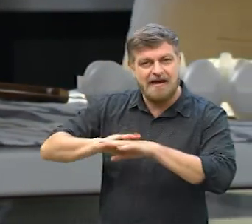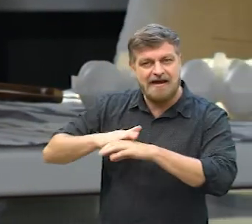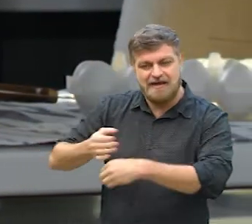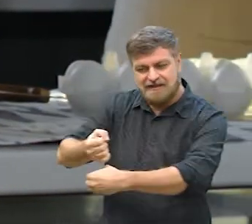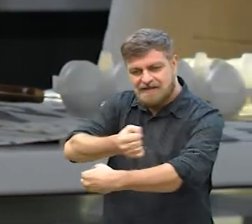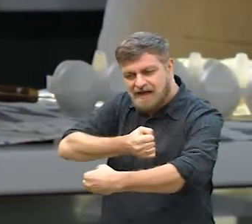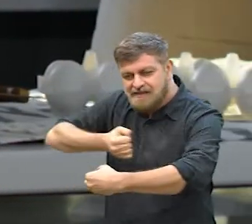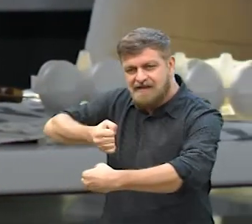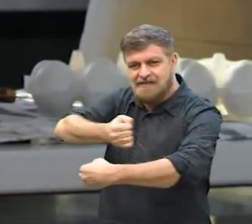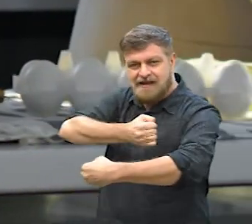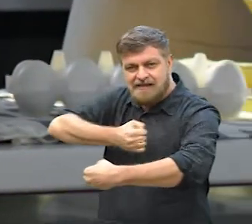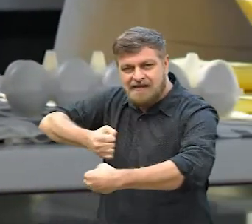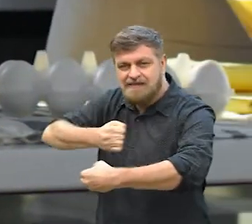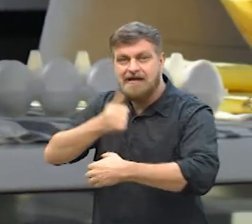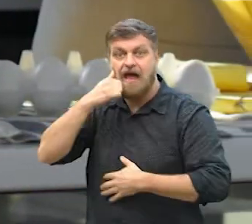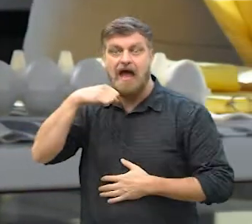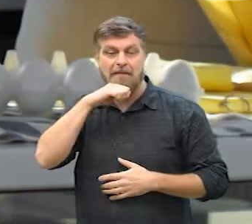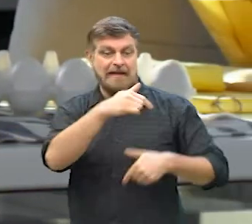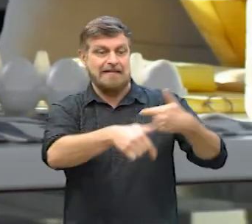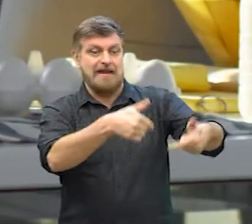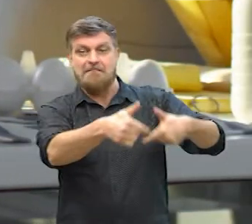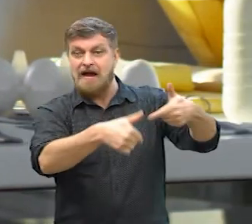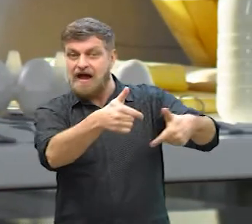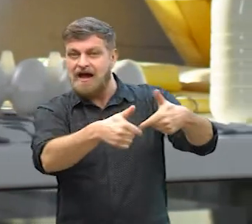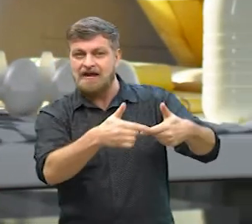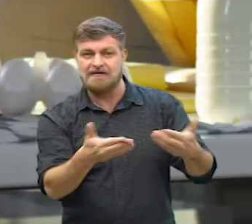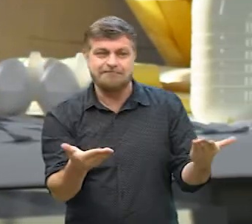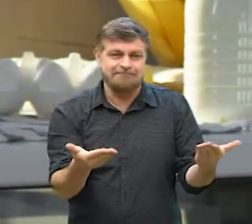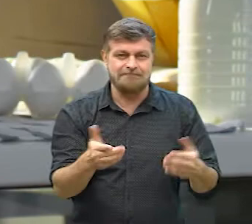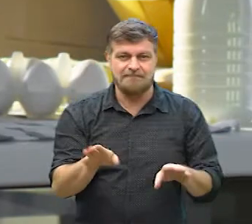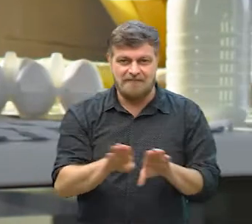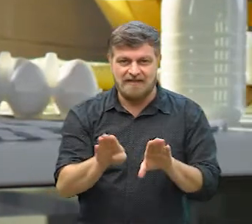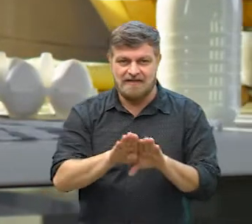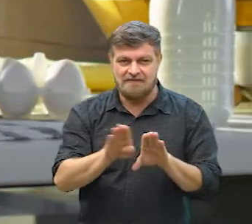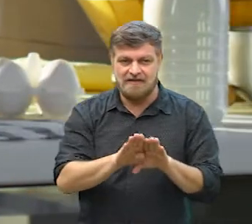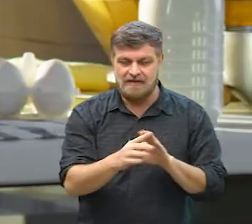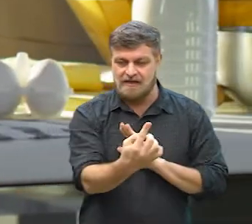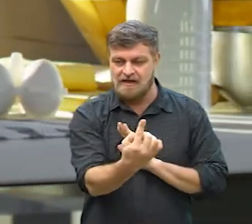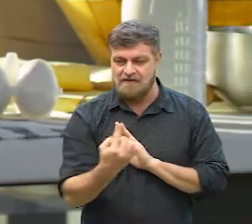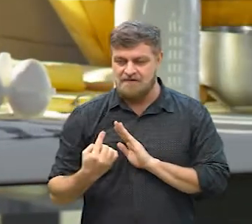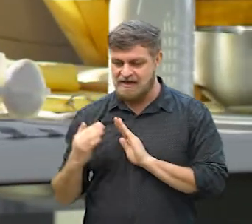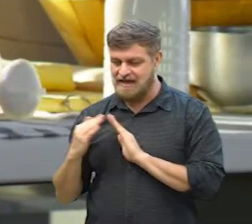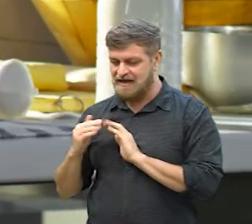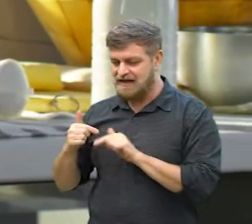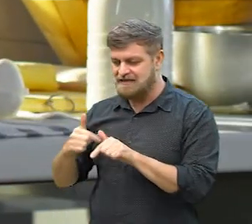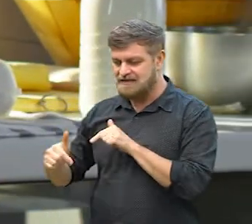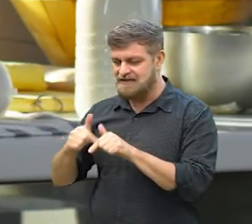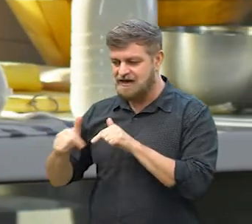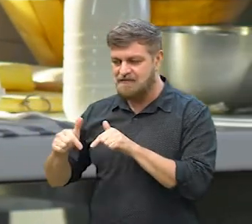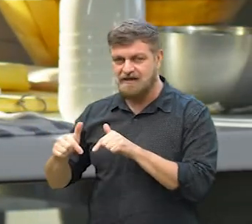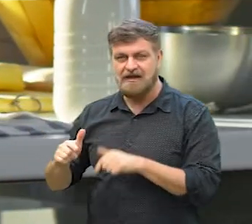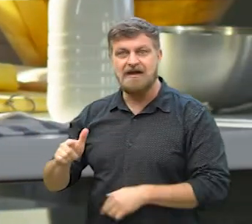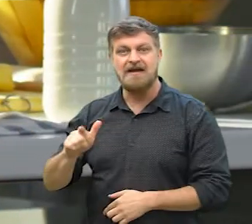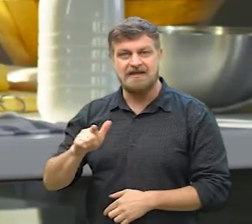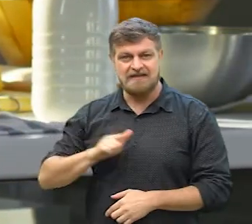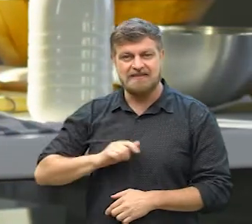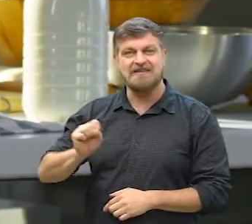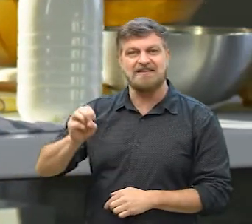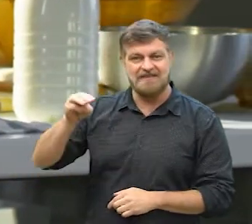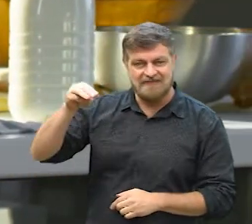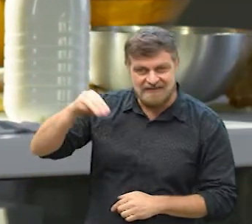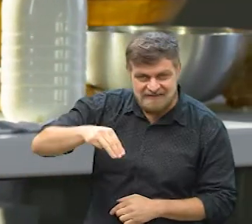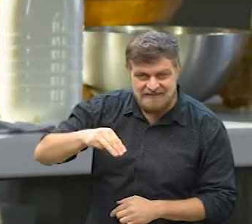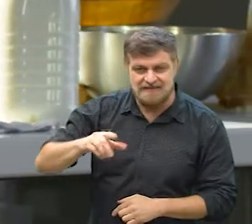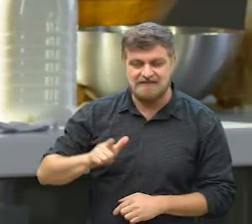mães, enfim, que trabalham dentro do mercado e de uma certa forma tiveram que fazer o home office, trouxe sim